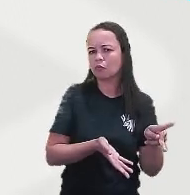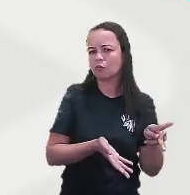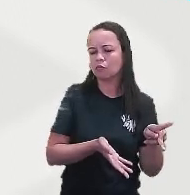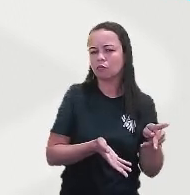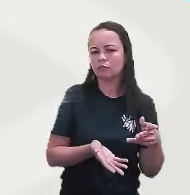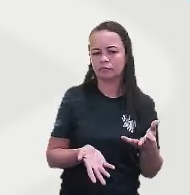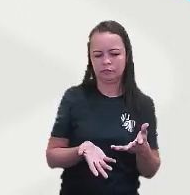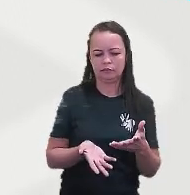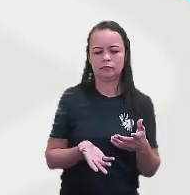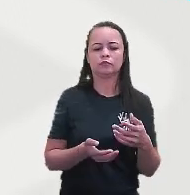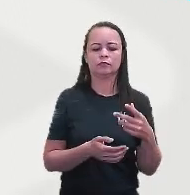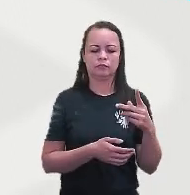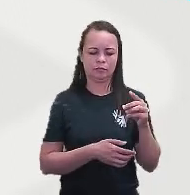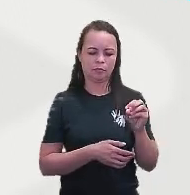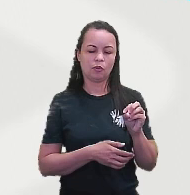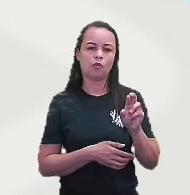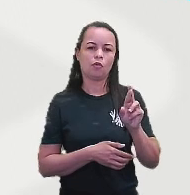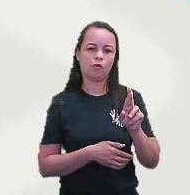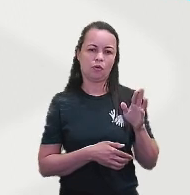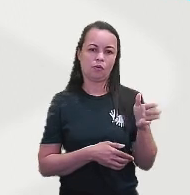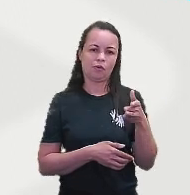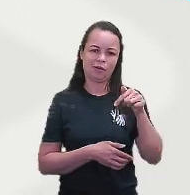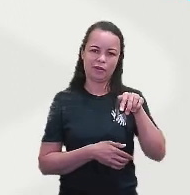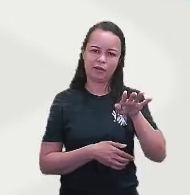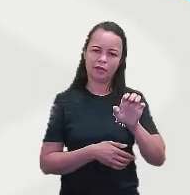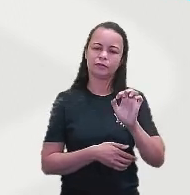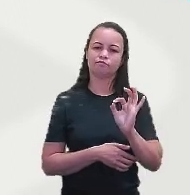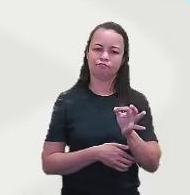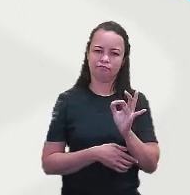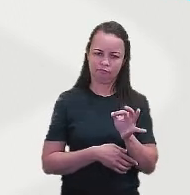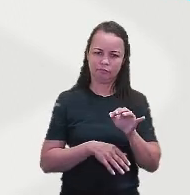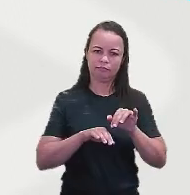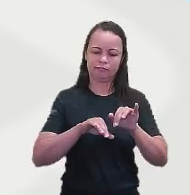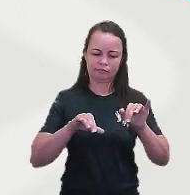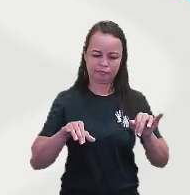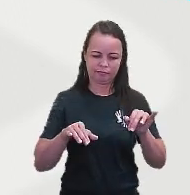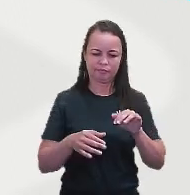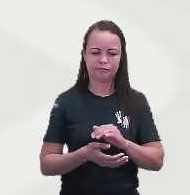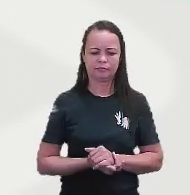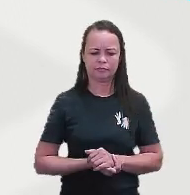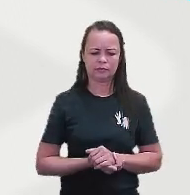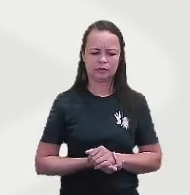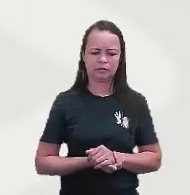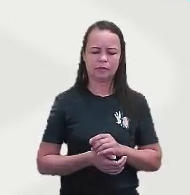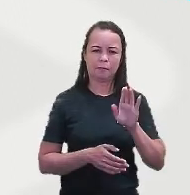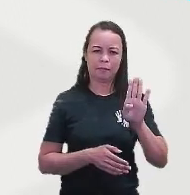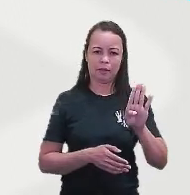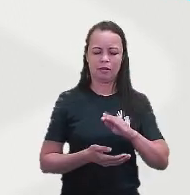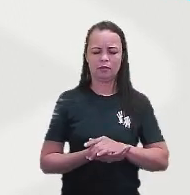correto, início da frase interrogativa, porquê separado sem acento. Você quer mesmo saber o porquê?